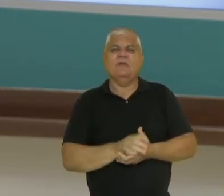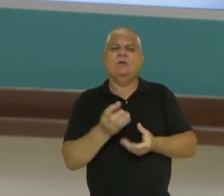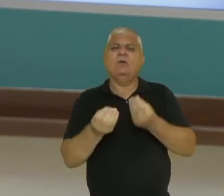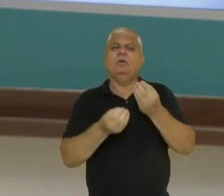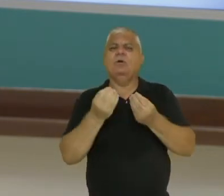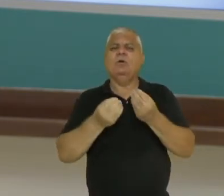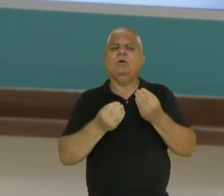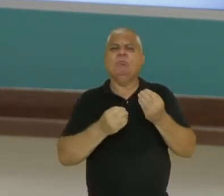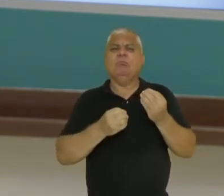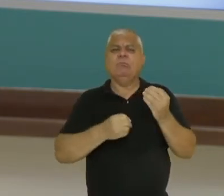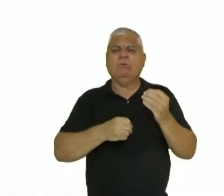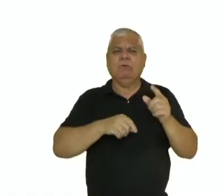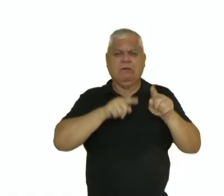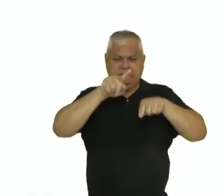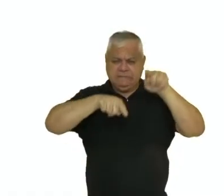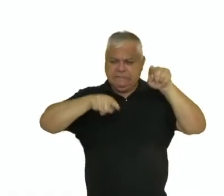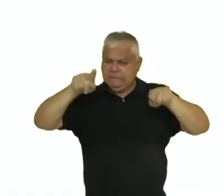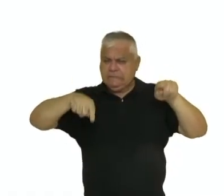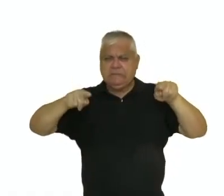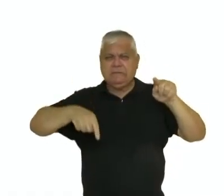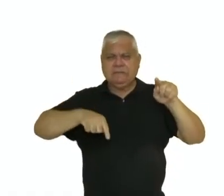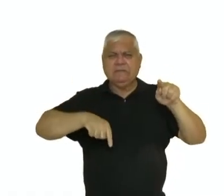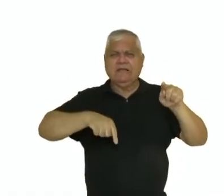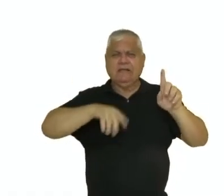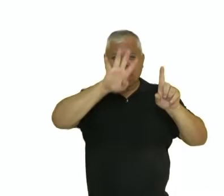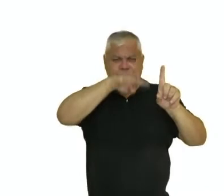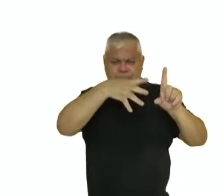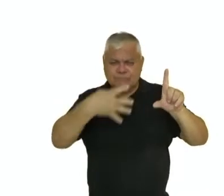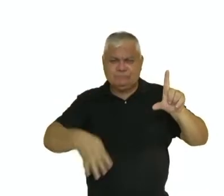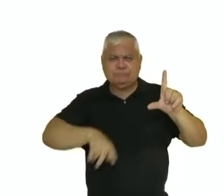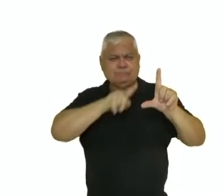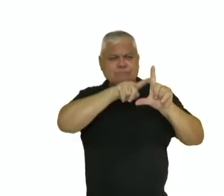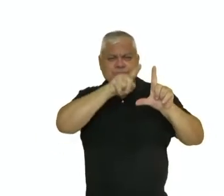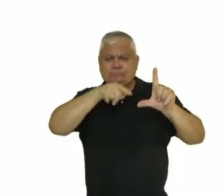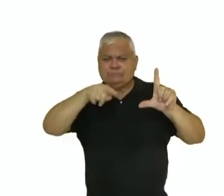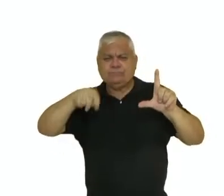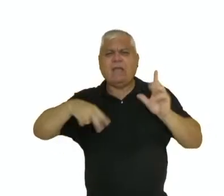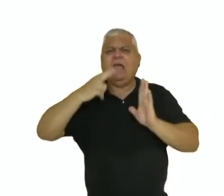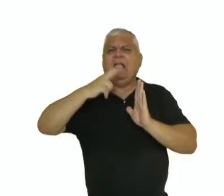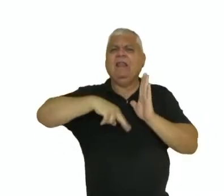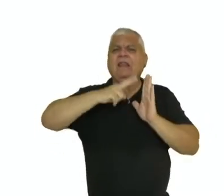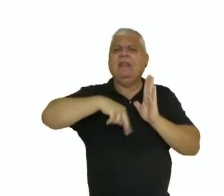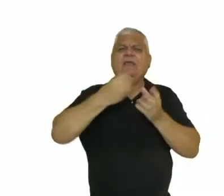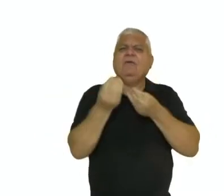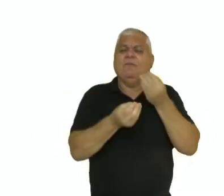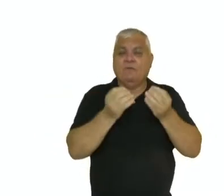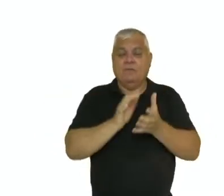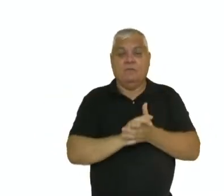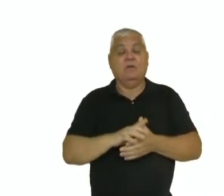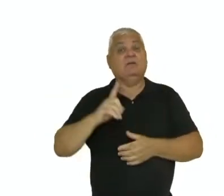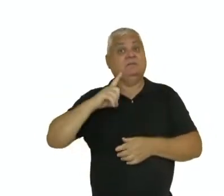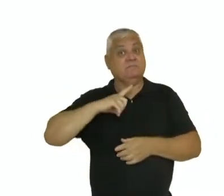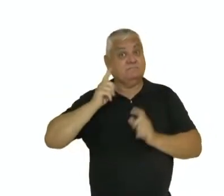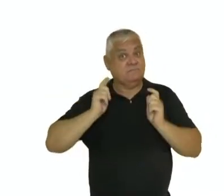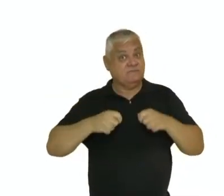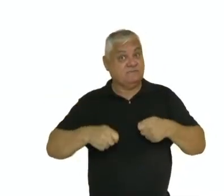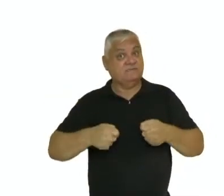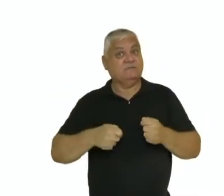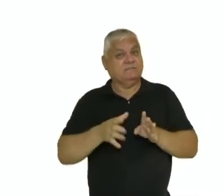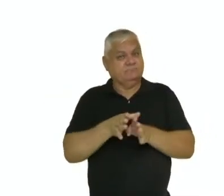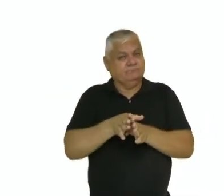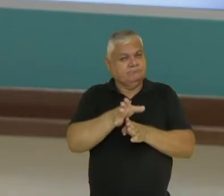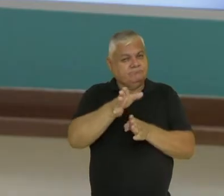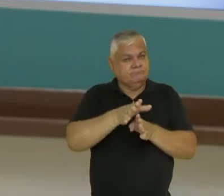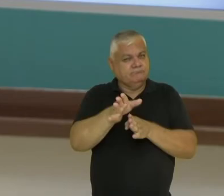Como ler e interpretar um gráfico? Sempre que surgir uma atividade que envolva leitura e interpretação de gráfico, vale a pena seguir essas